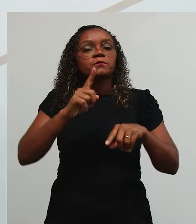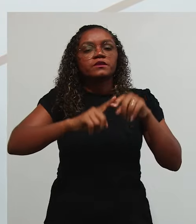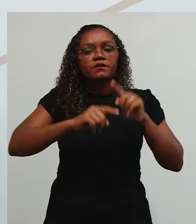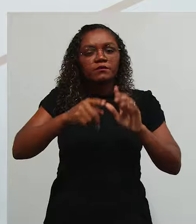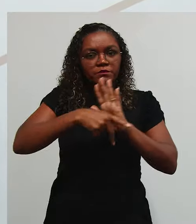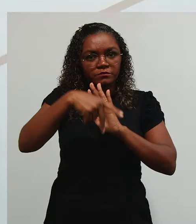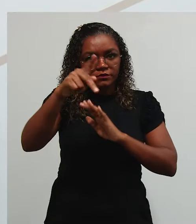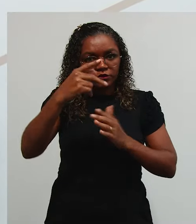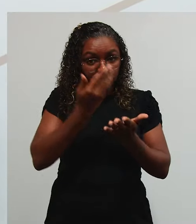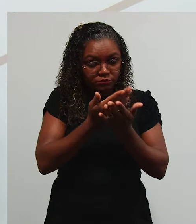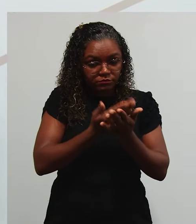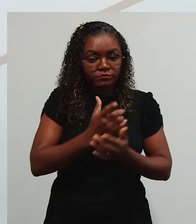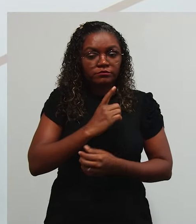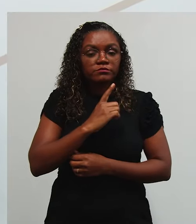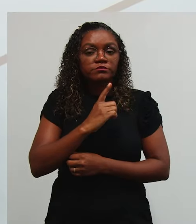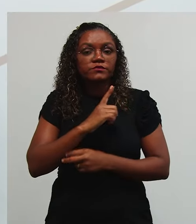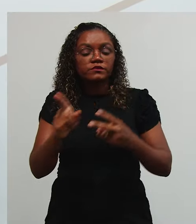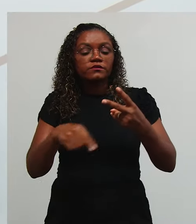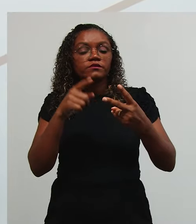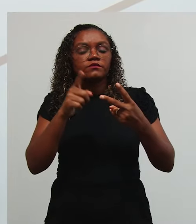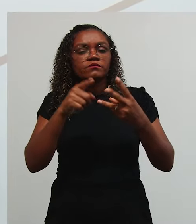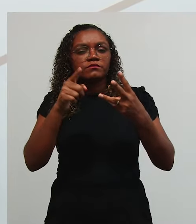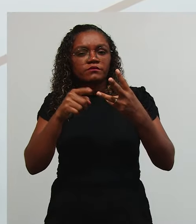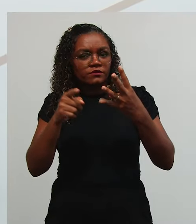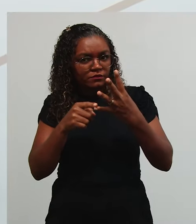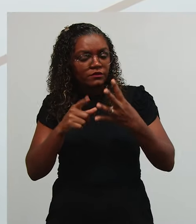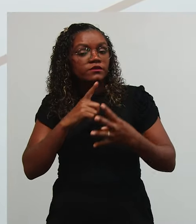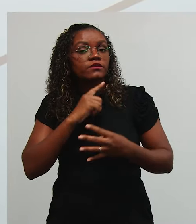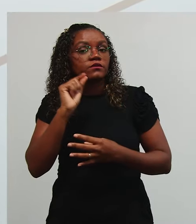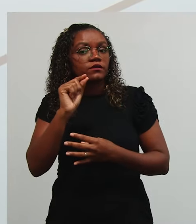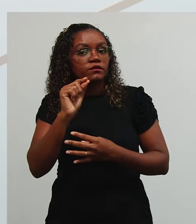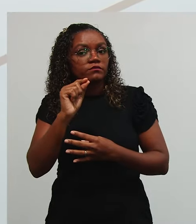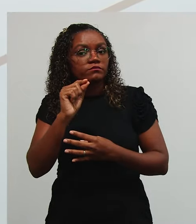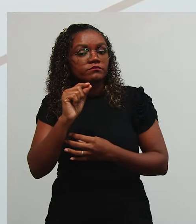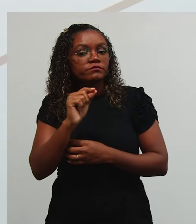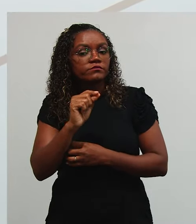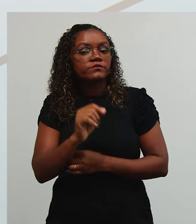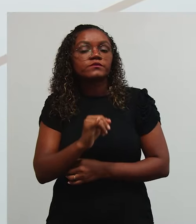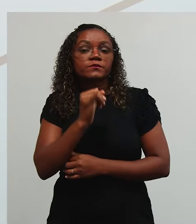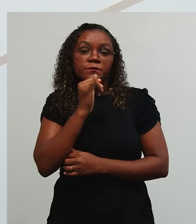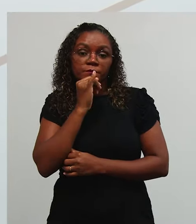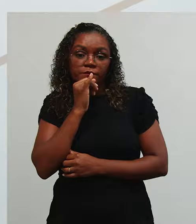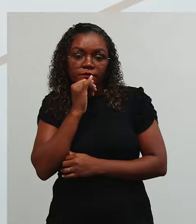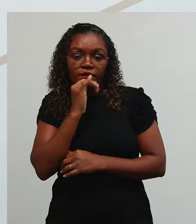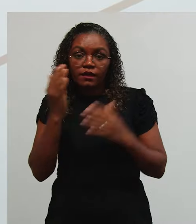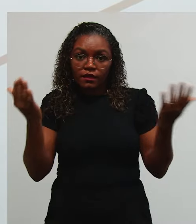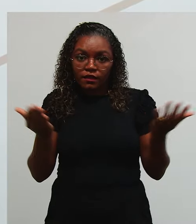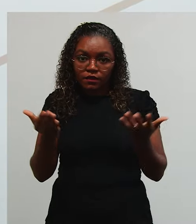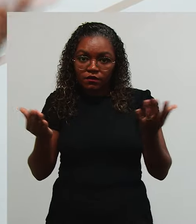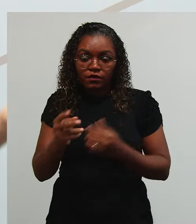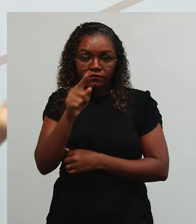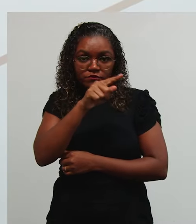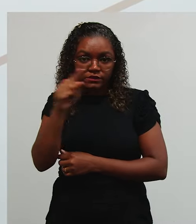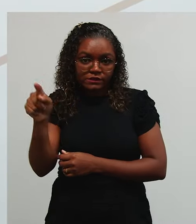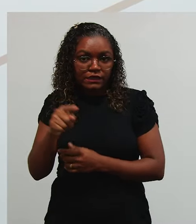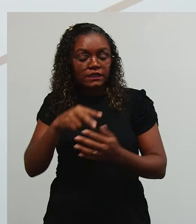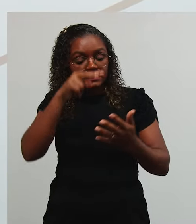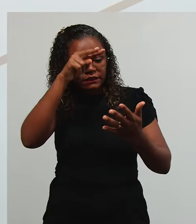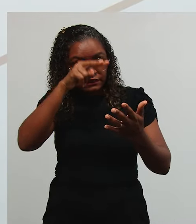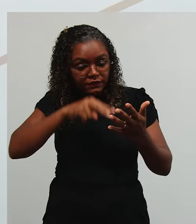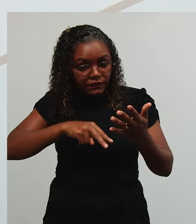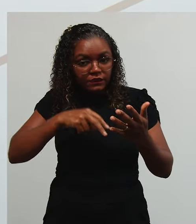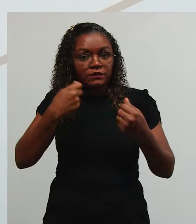legalidade quanto a anterioridade e também a nonagesimal tem exceções E aí nesse sentido eu direciono a leitura de